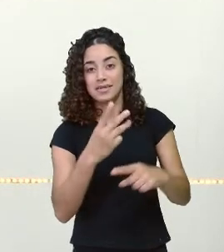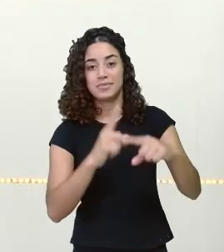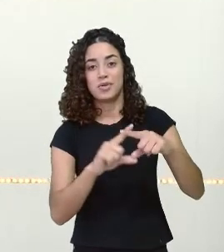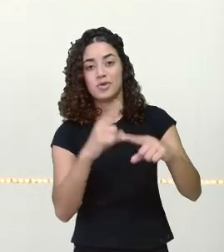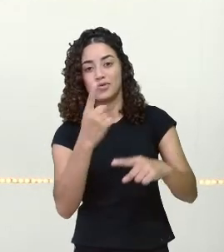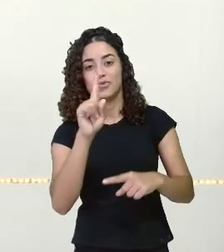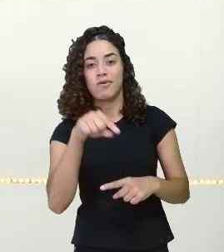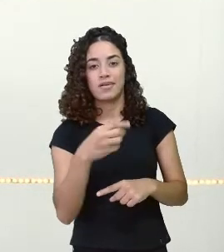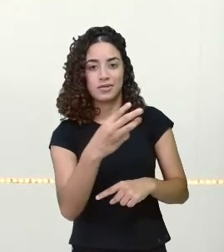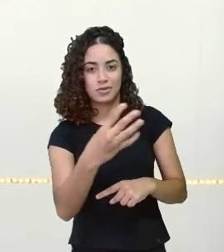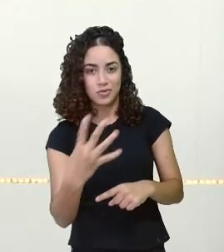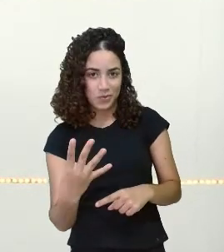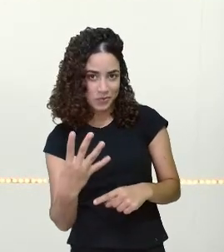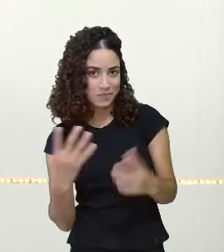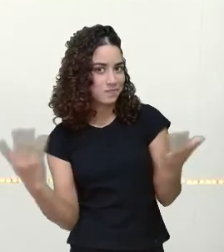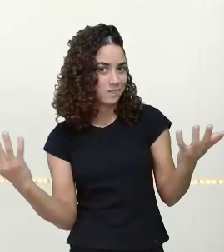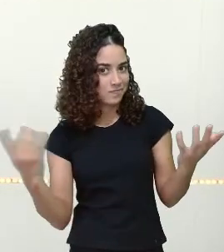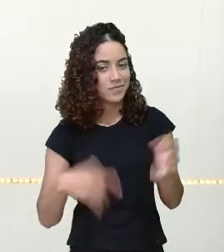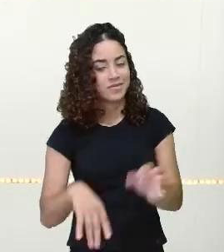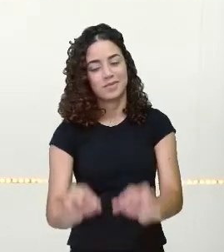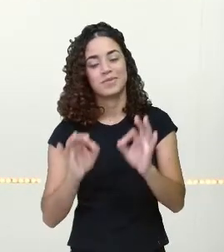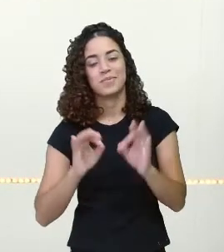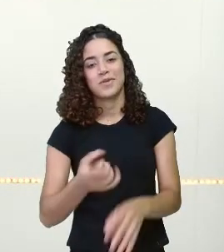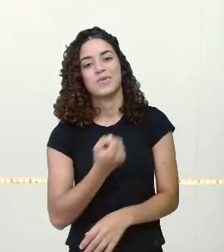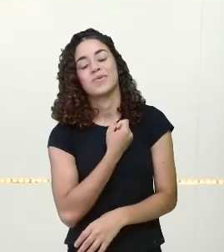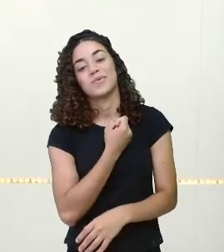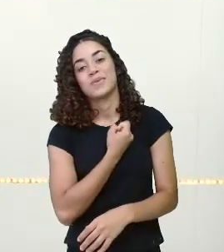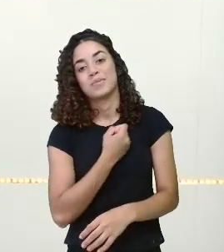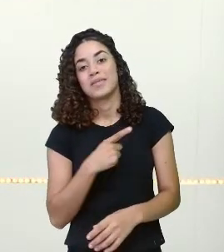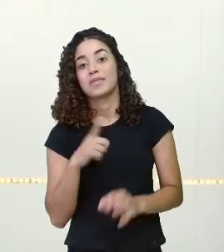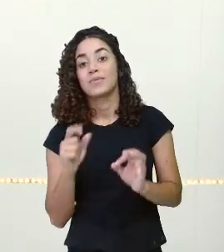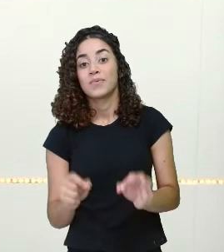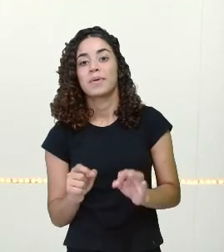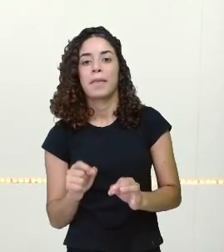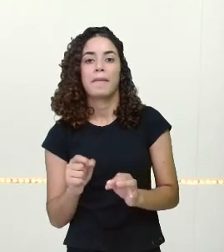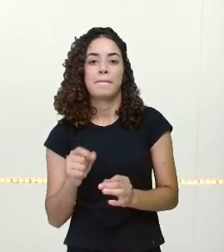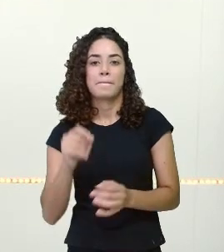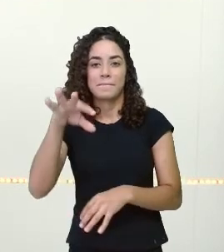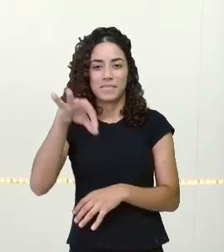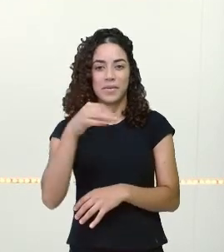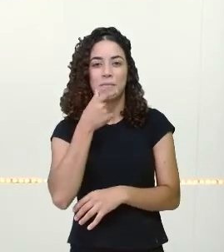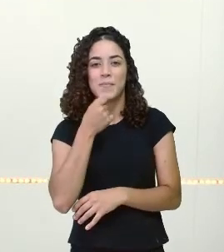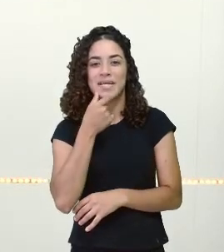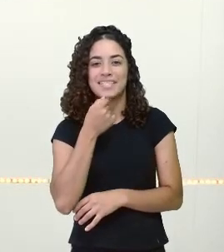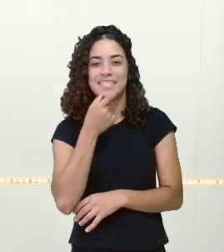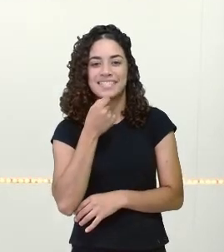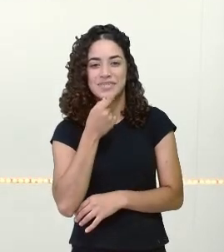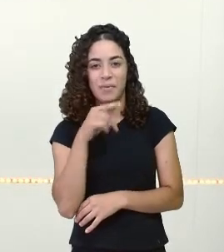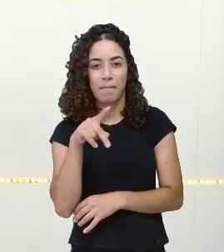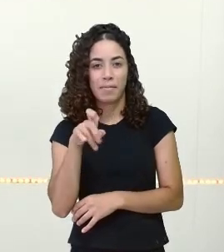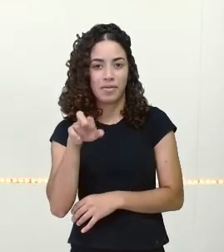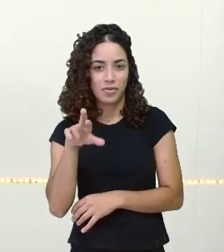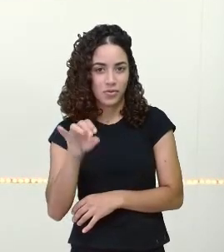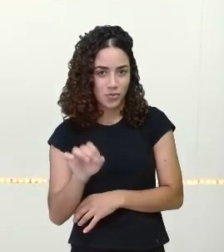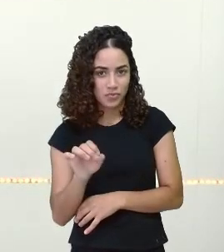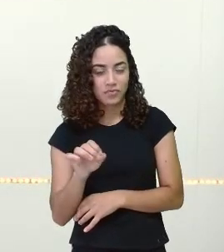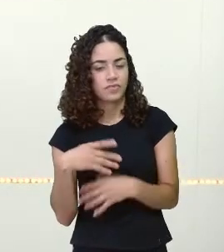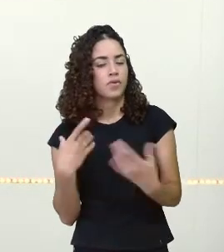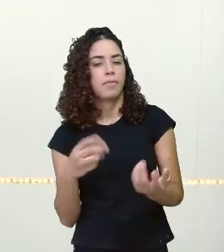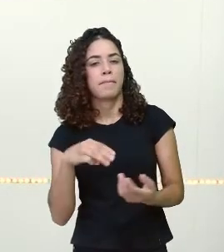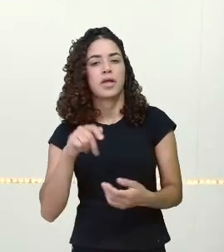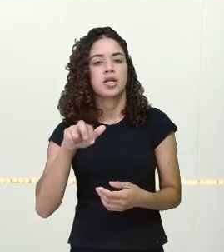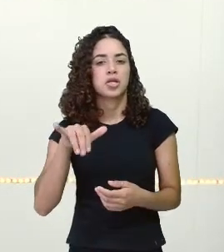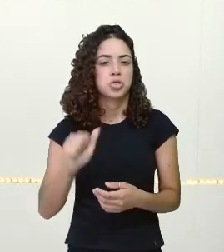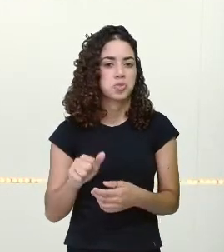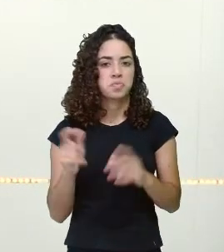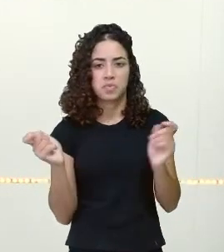34. Exatamente o número onde está Pedro. Parabéns, viu, Miguel? E aqui a Maria, será que